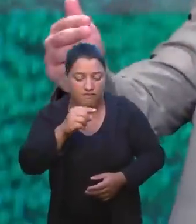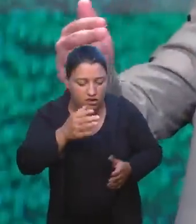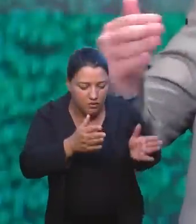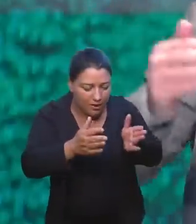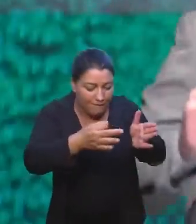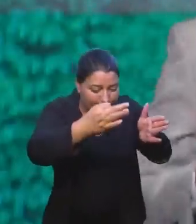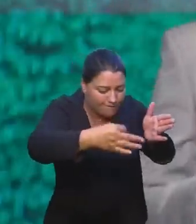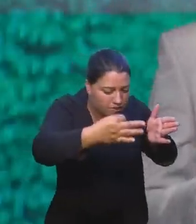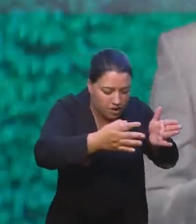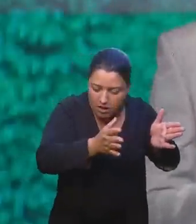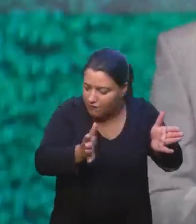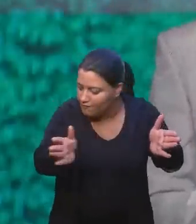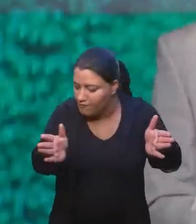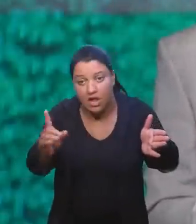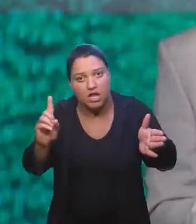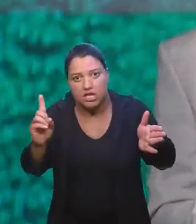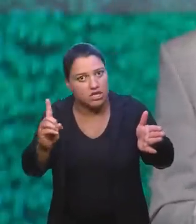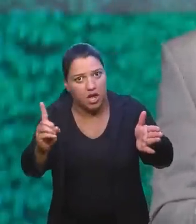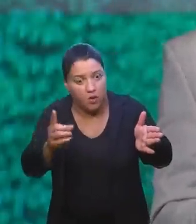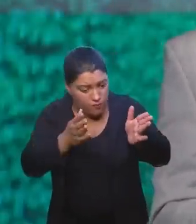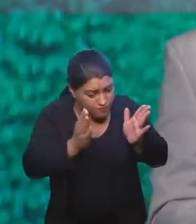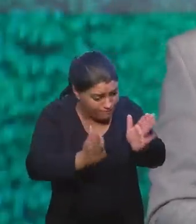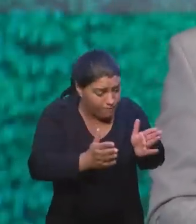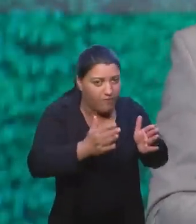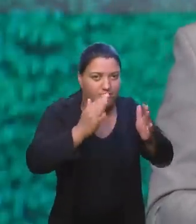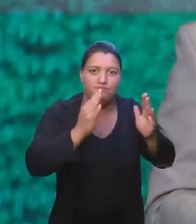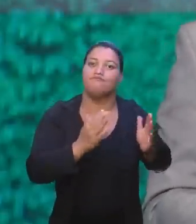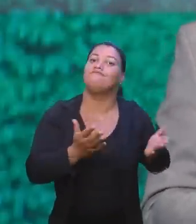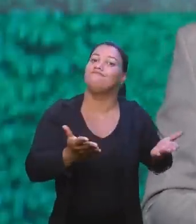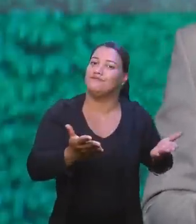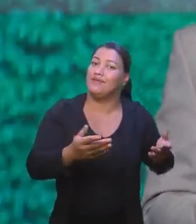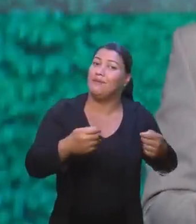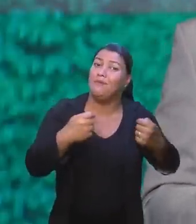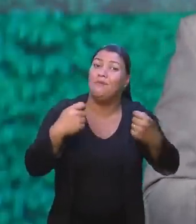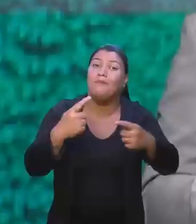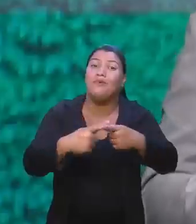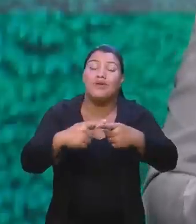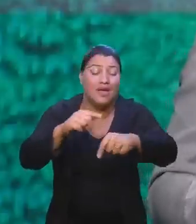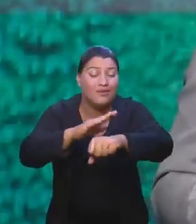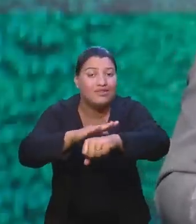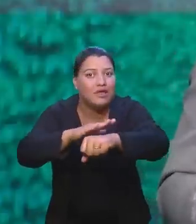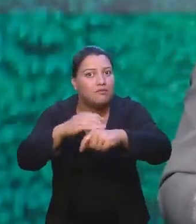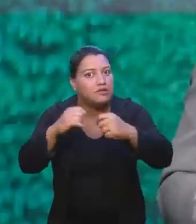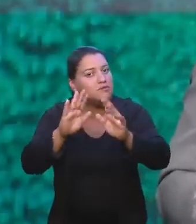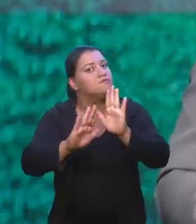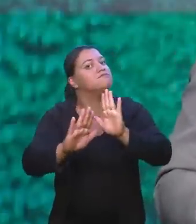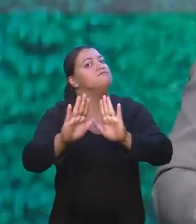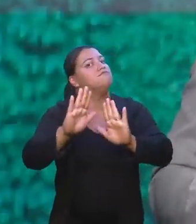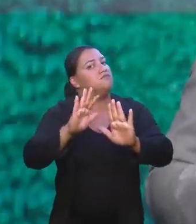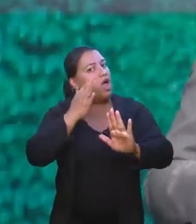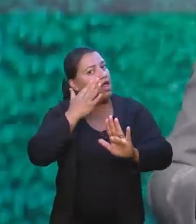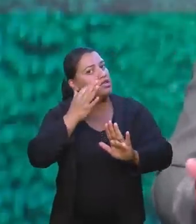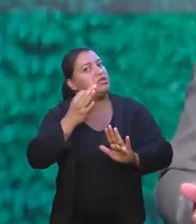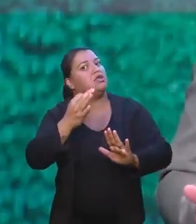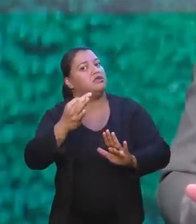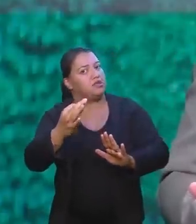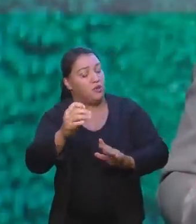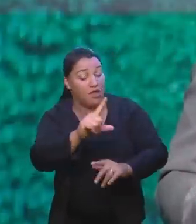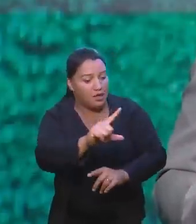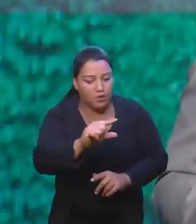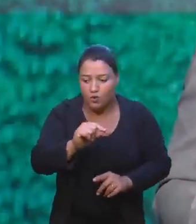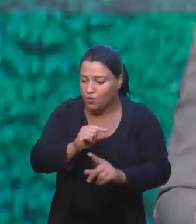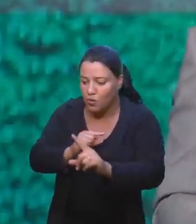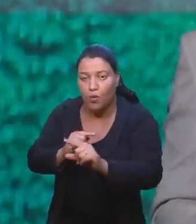do campo, voltar para a cidade, é o que Jesus está nos falando. São tempos de profundos cuidados nas nossas